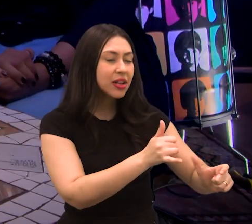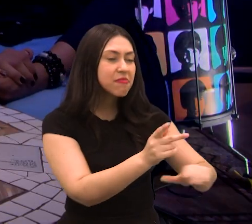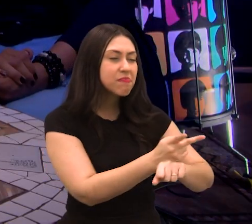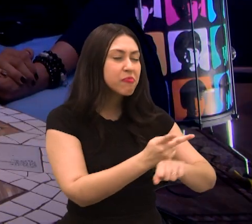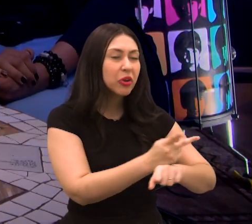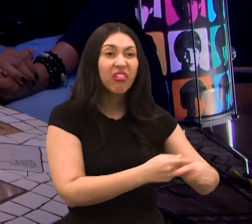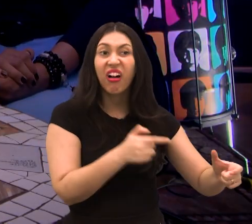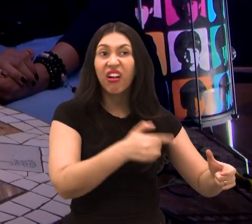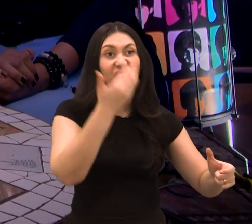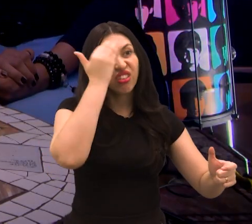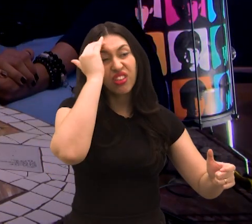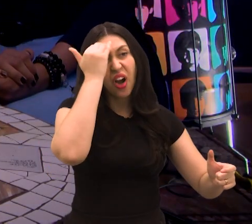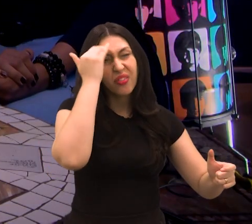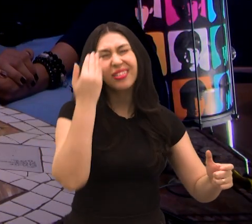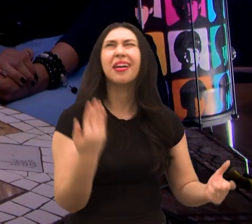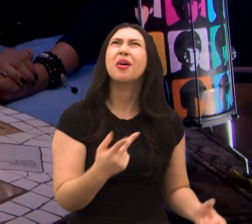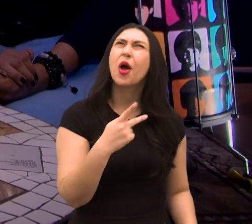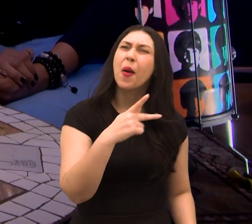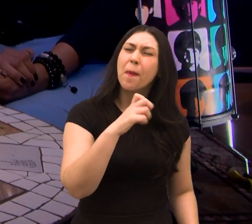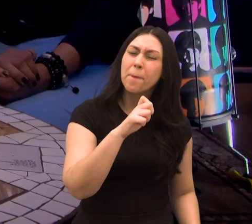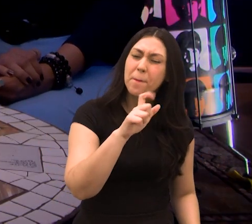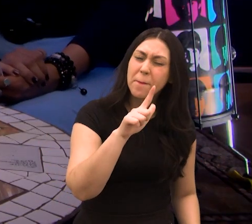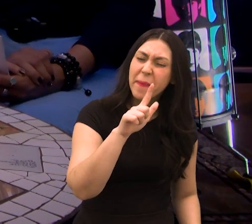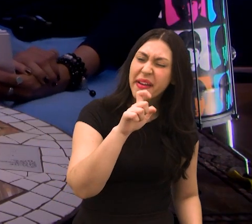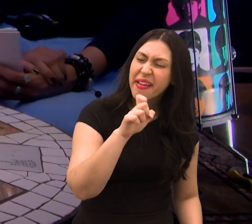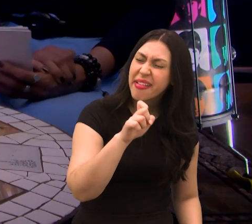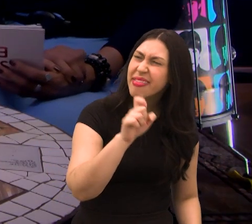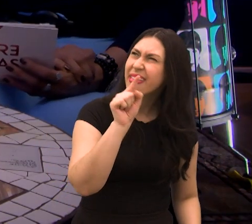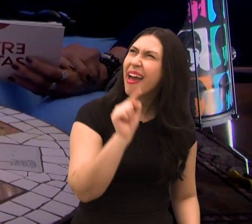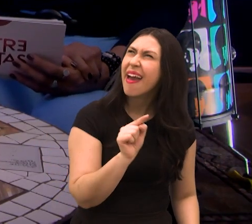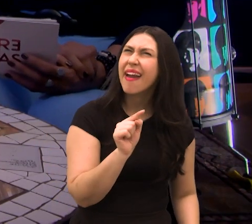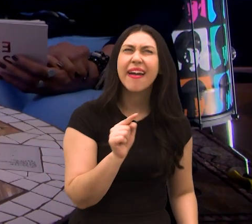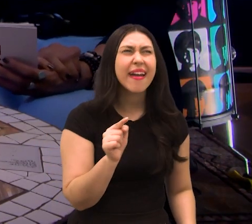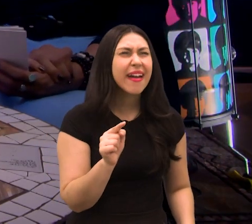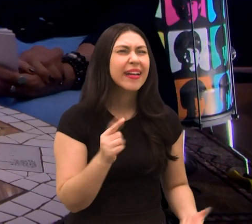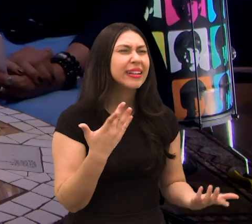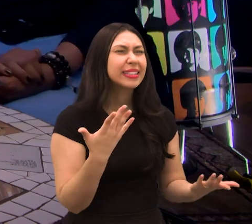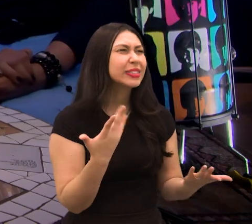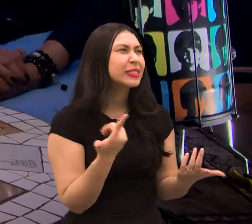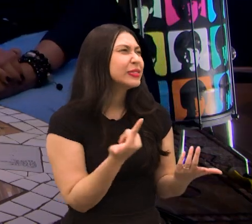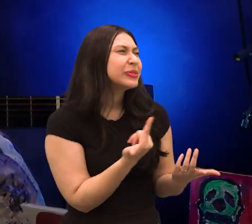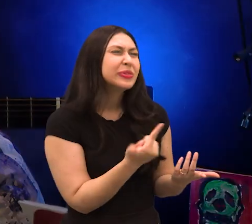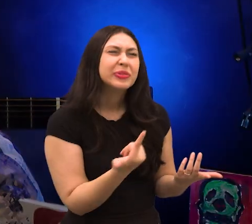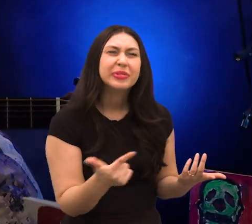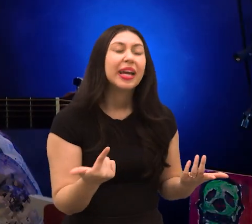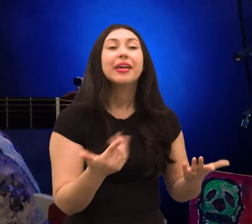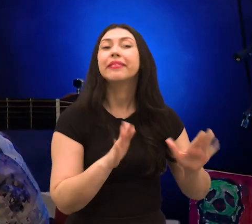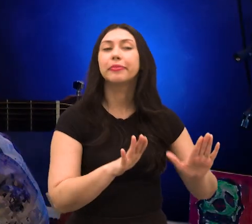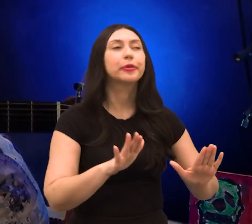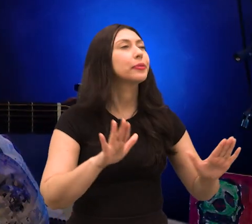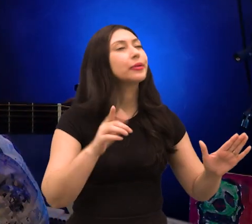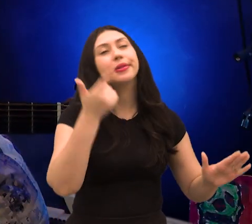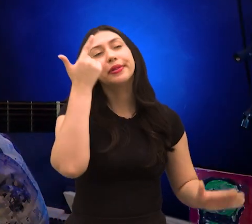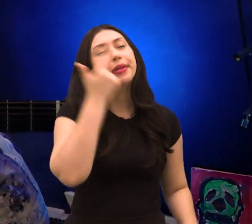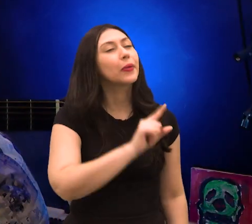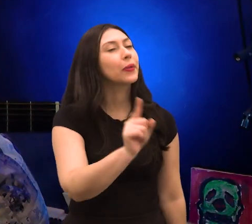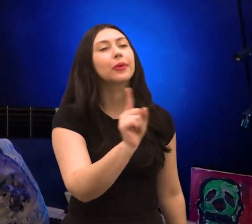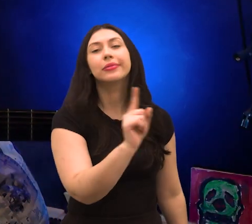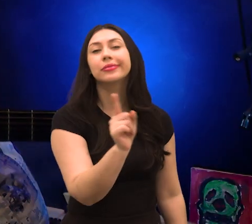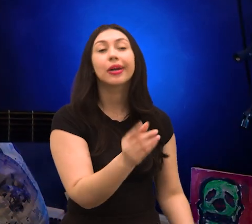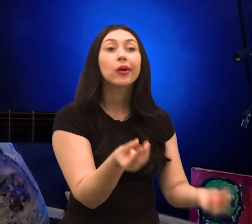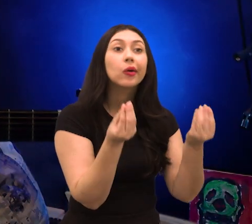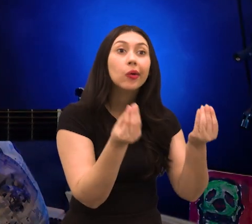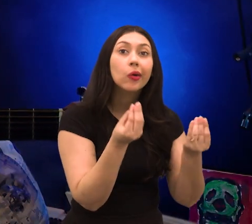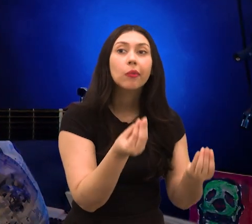é? Alexia, você fala Peleco, você acredita que não entende? Ela vai falar Pelé, músicas de Pelé, Pelequinho, Pelequito, mas não